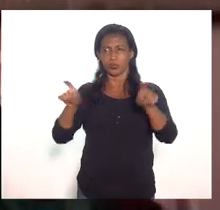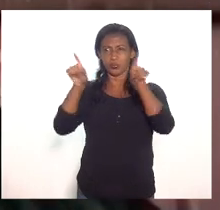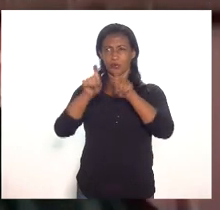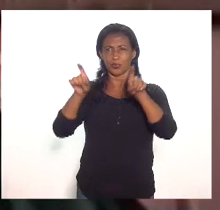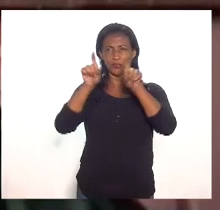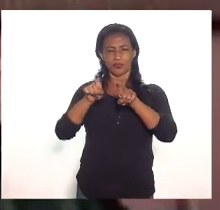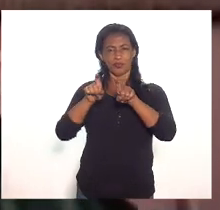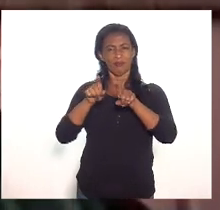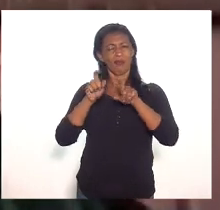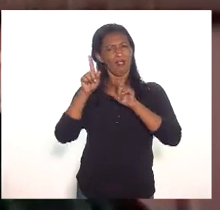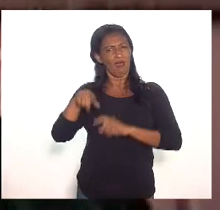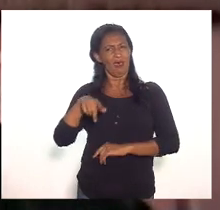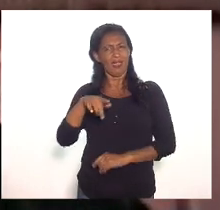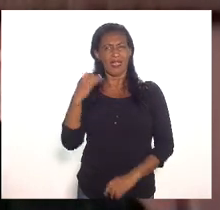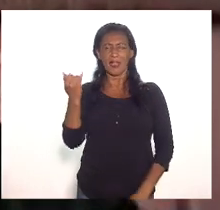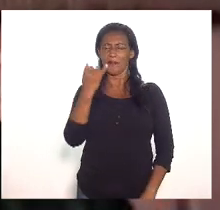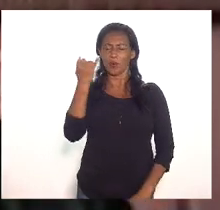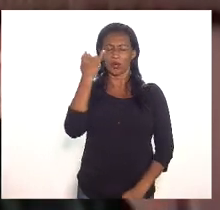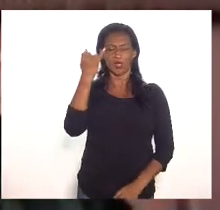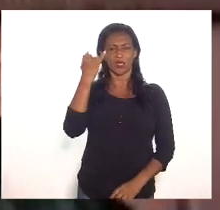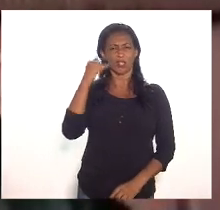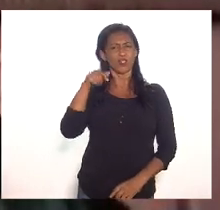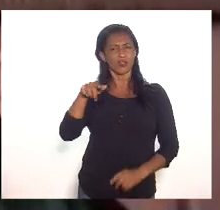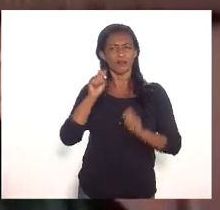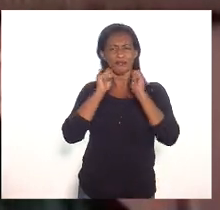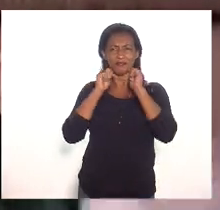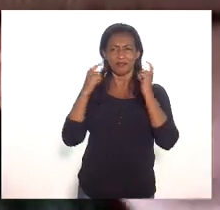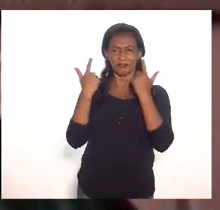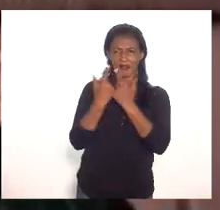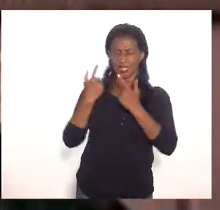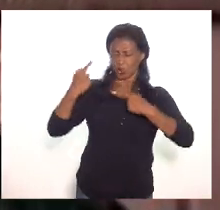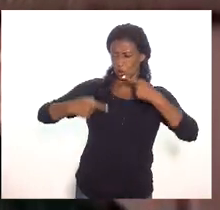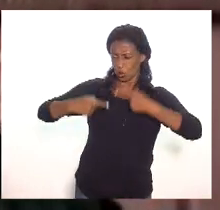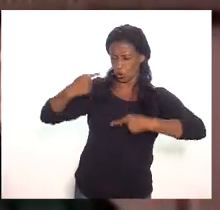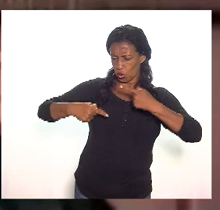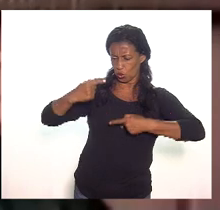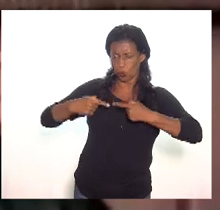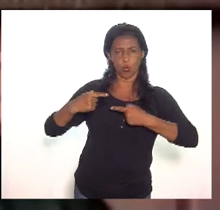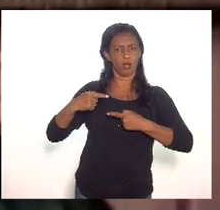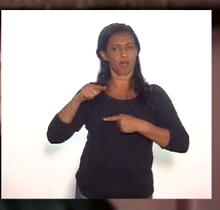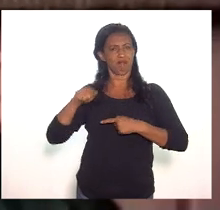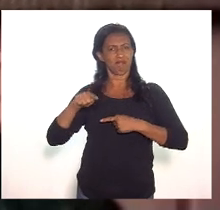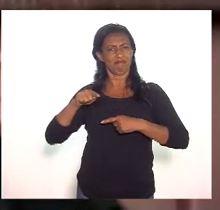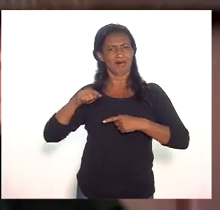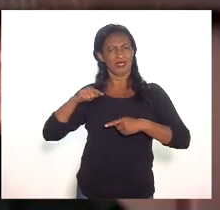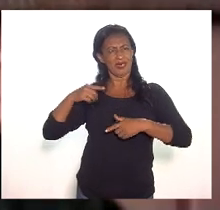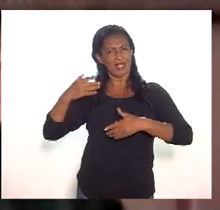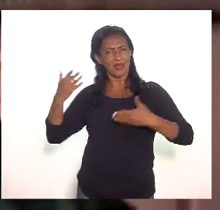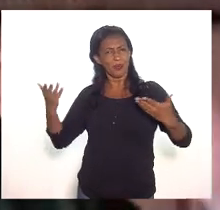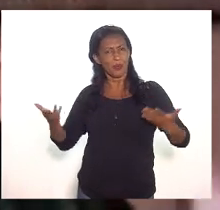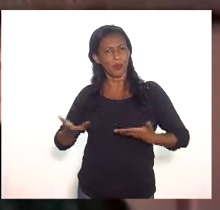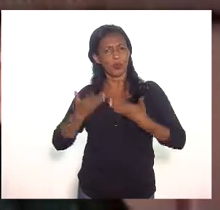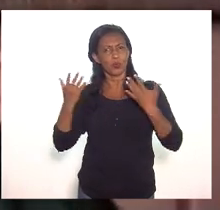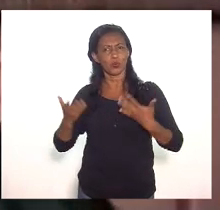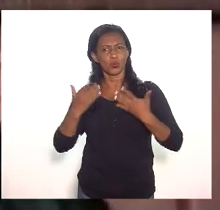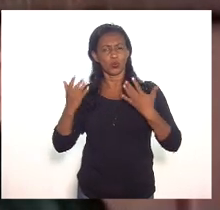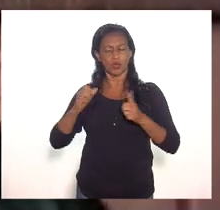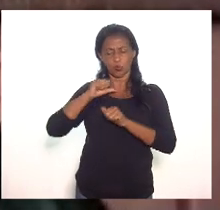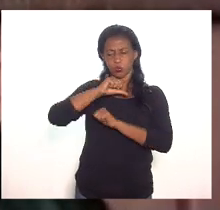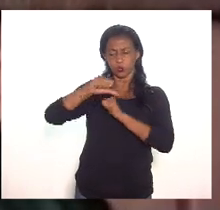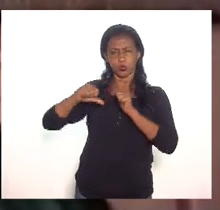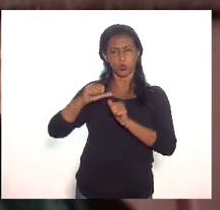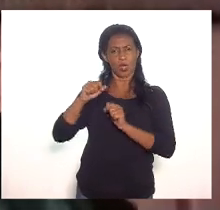É fundamental que essa casa discuta, que essa casa produza legislativamente a partir desse ponto